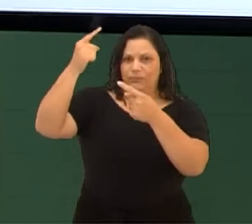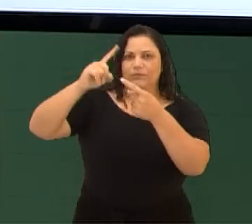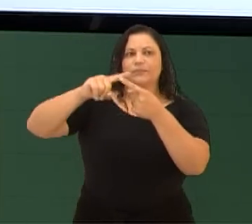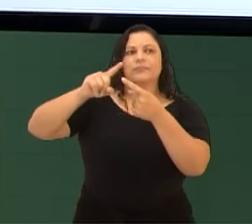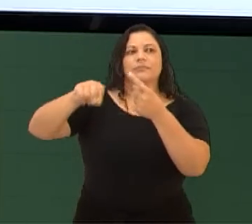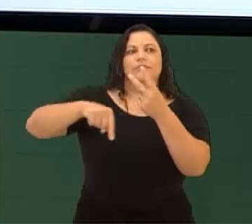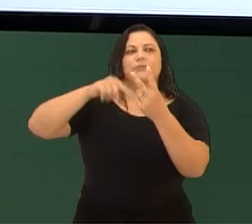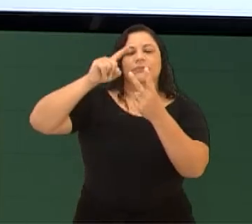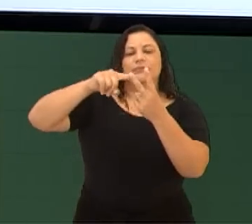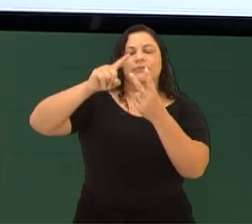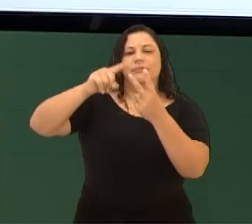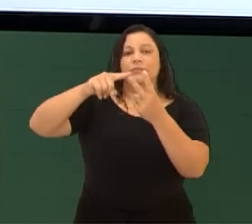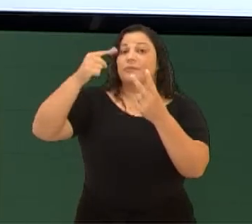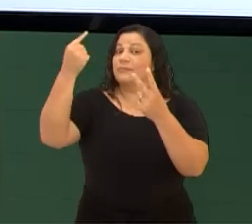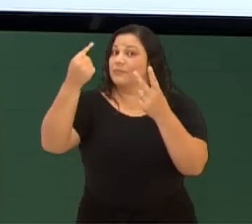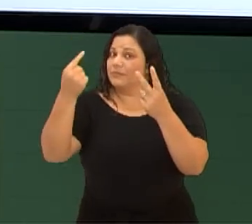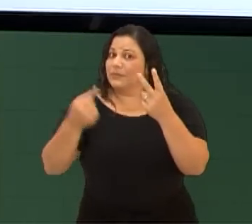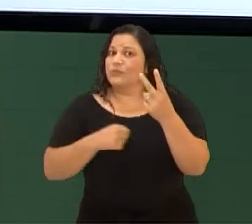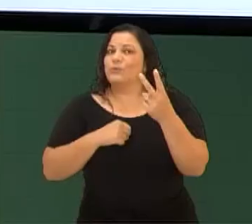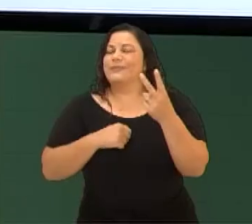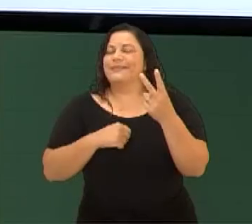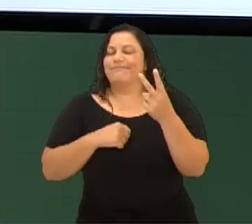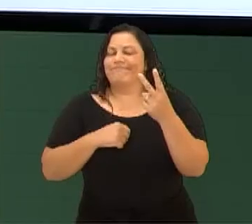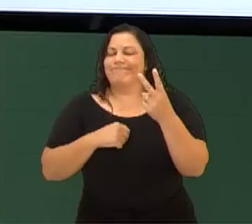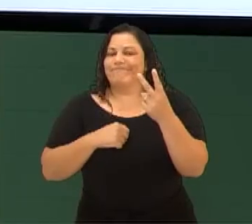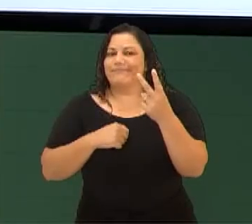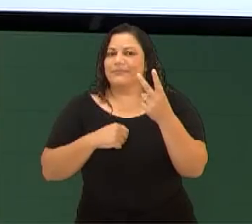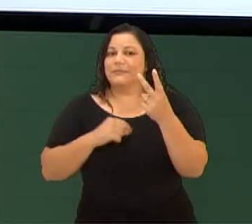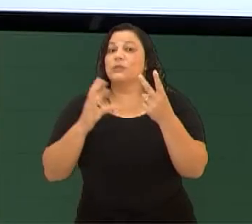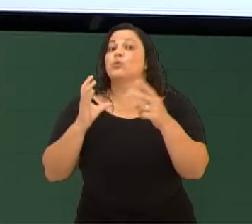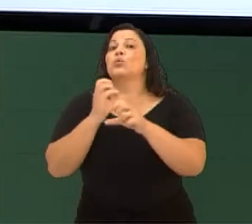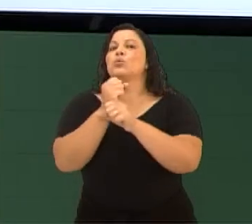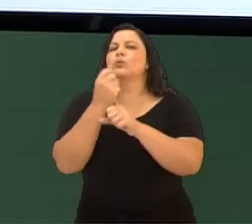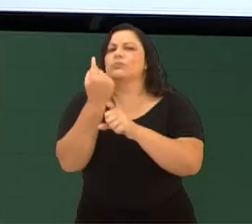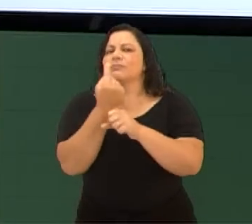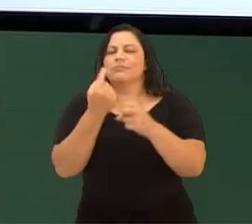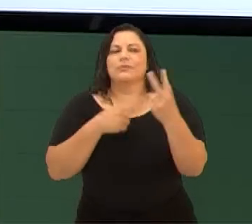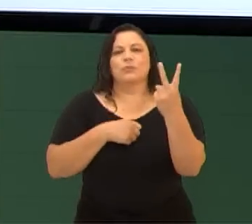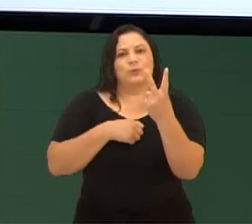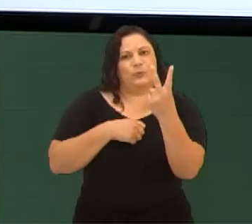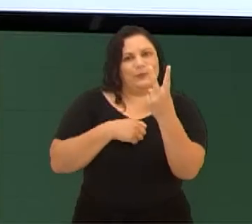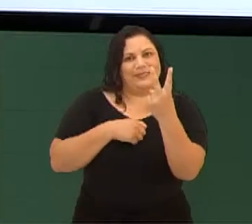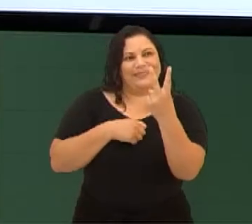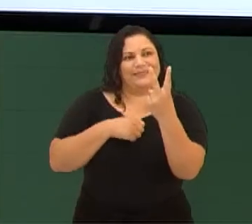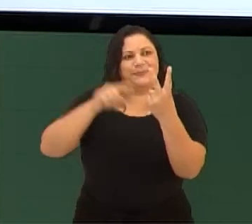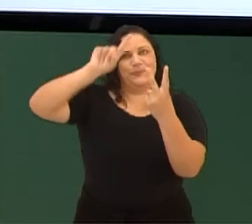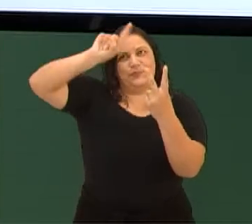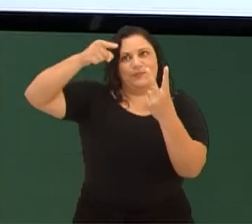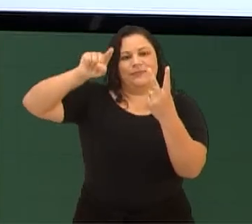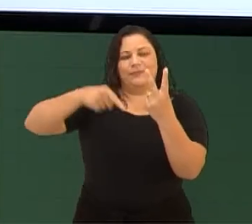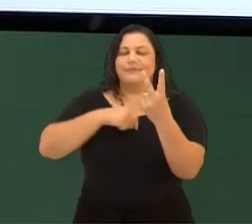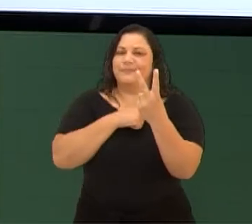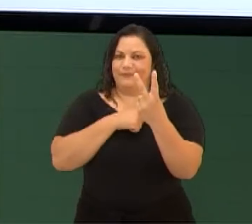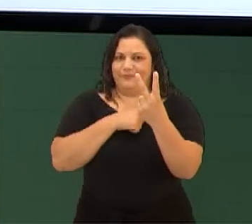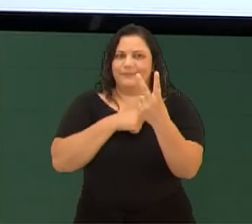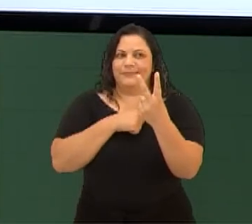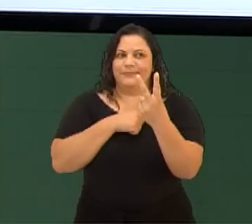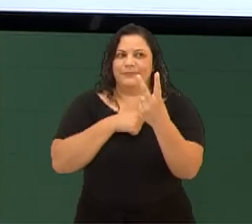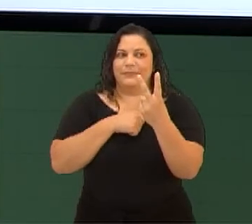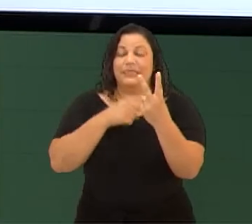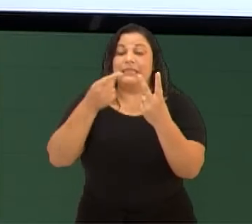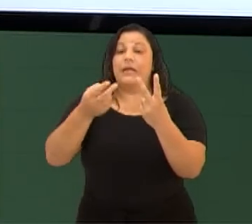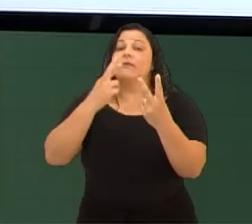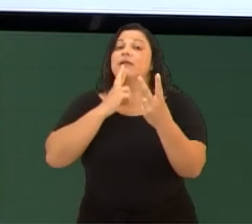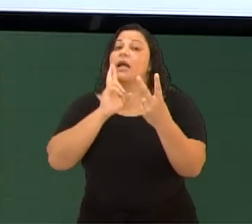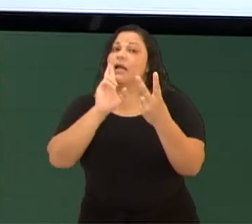da vírgula, uma casa decimal para trás da vírgula. No total, são 2 casas decimais à direita da vírgula. Então, lá